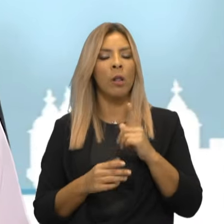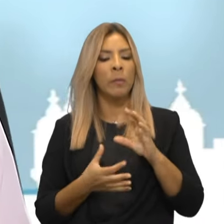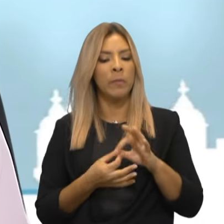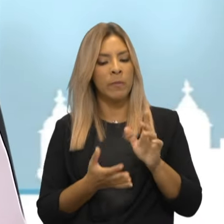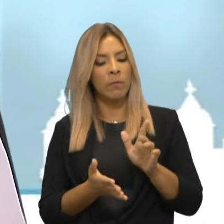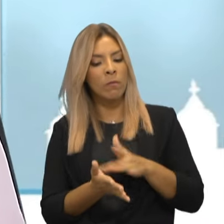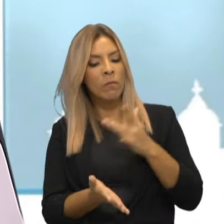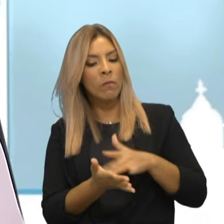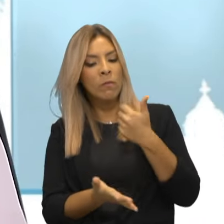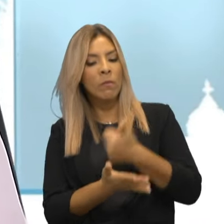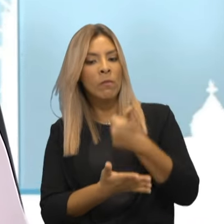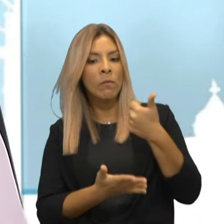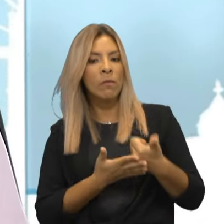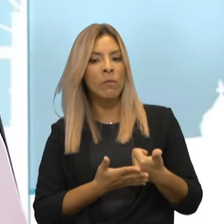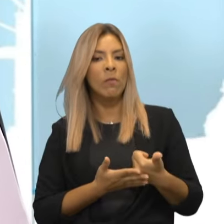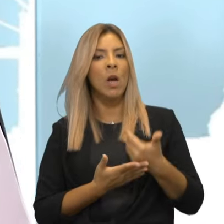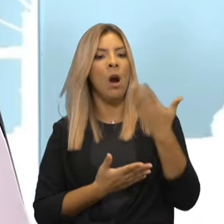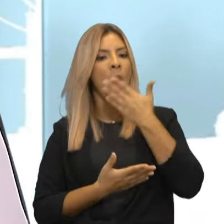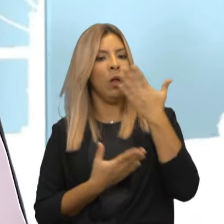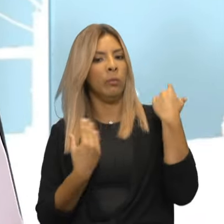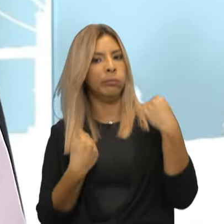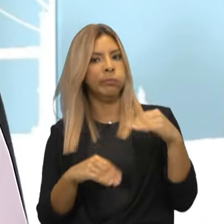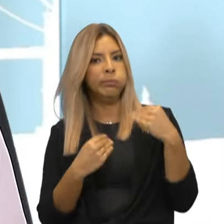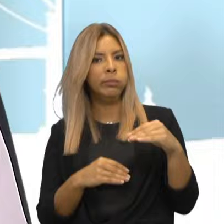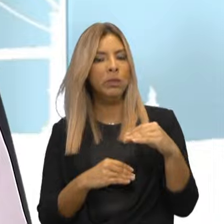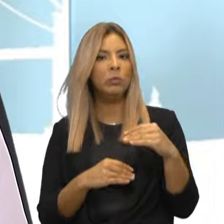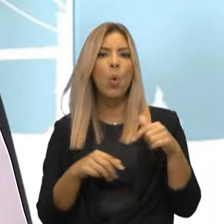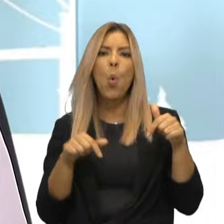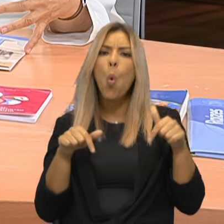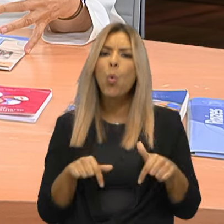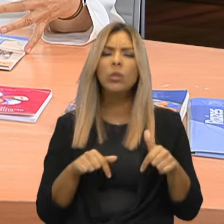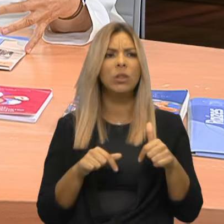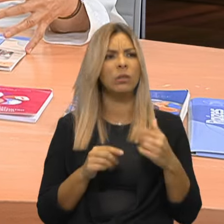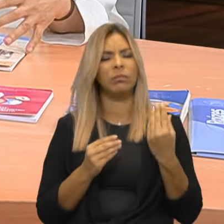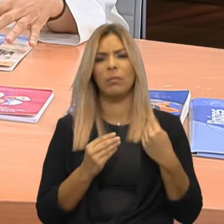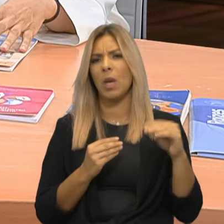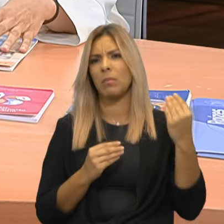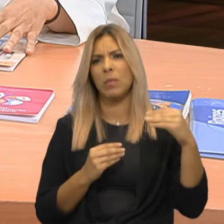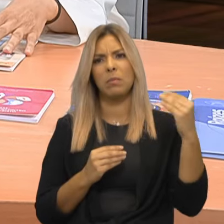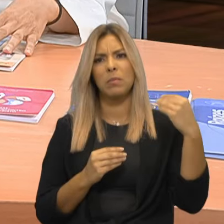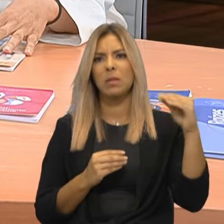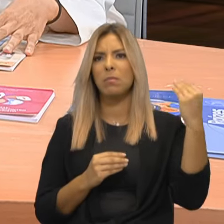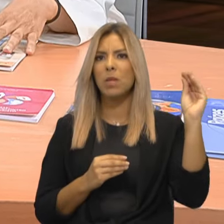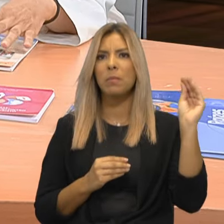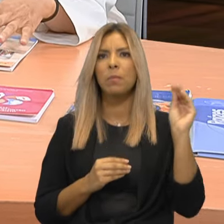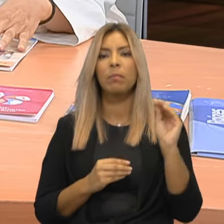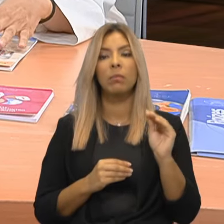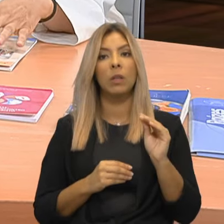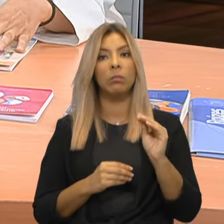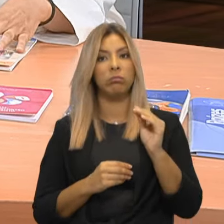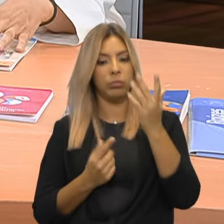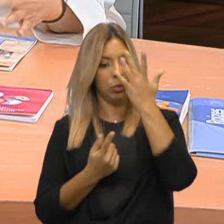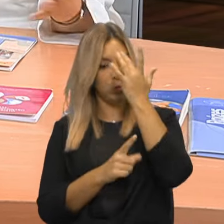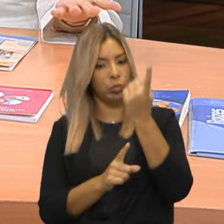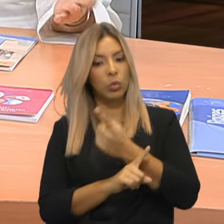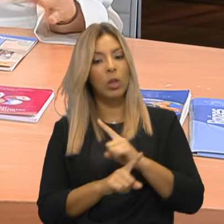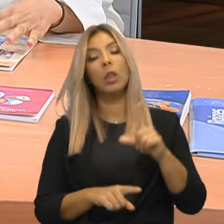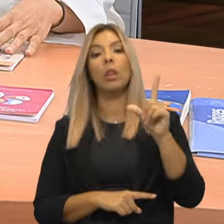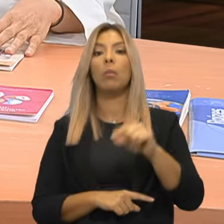Bíblia, faço a catequese. Hoje é muito mais do que isso. Hoje, o ser catequista, já o Papa